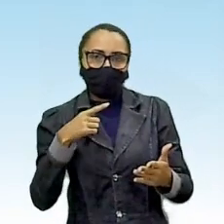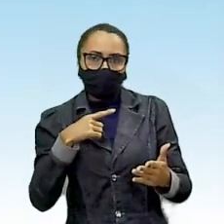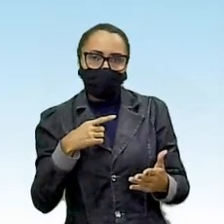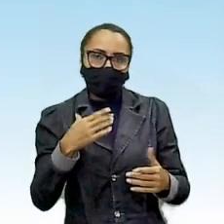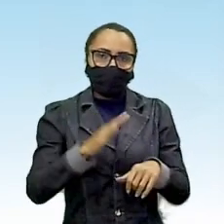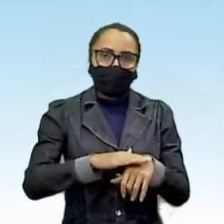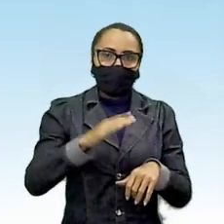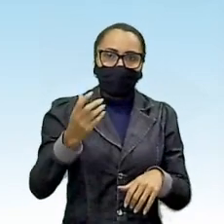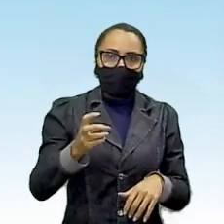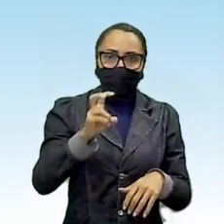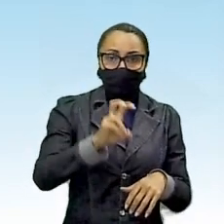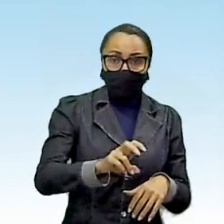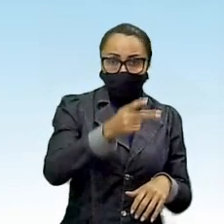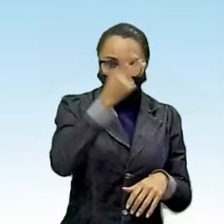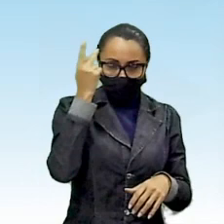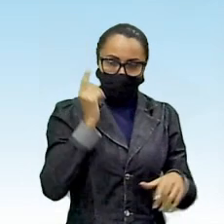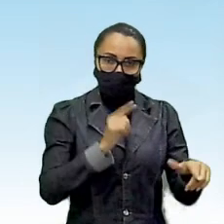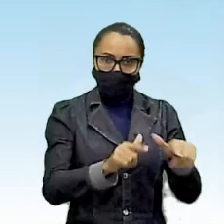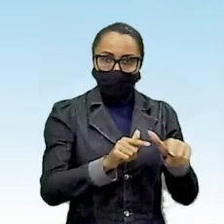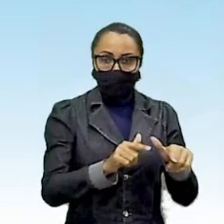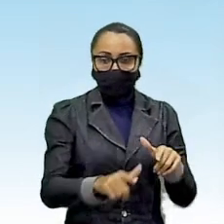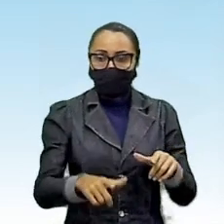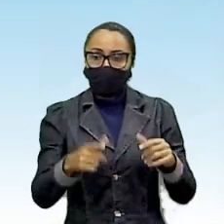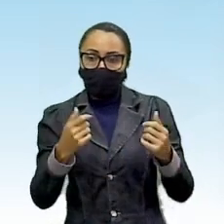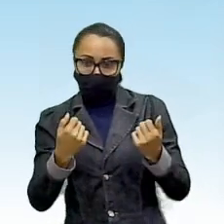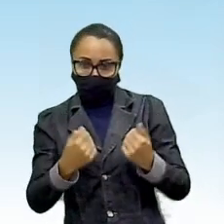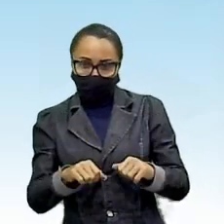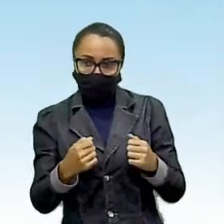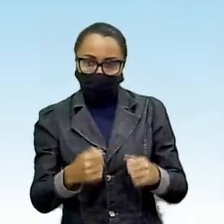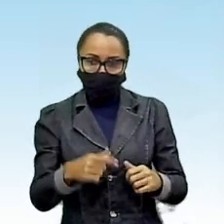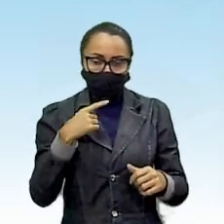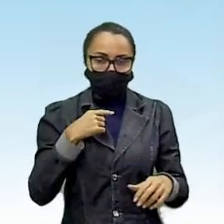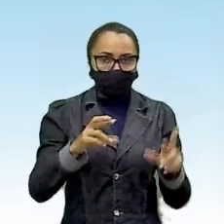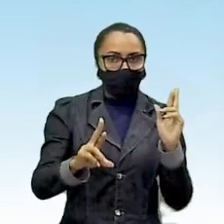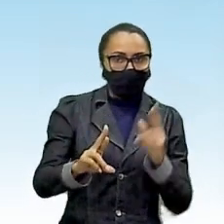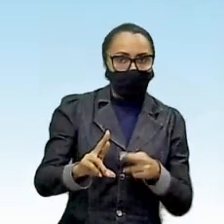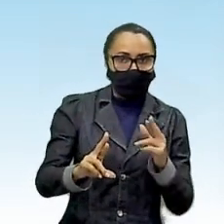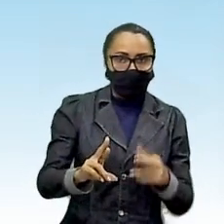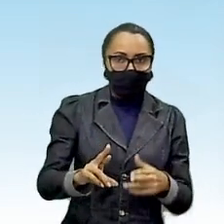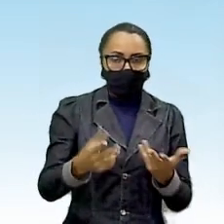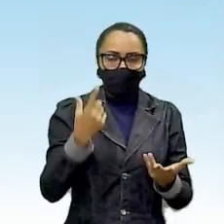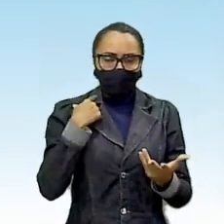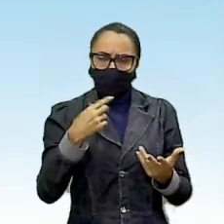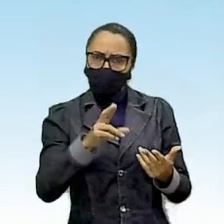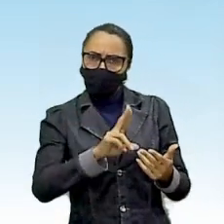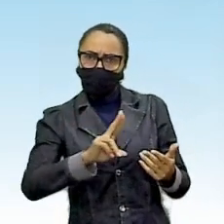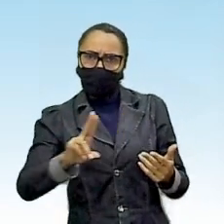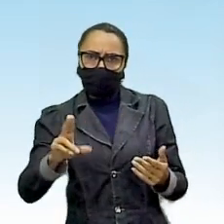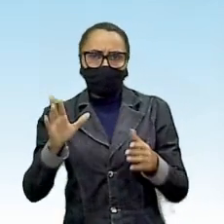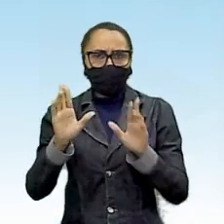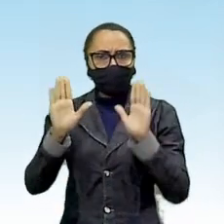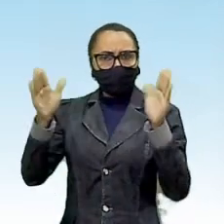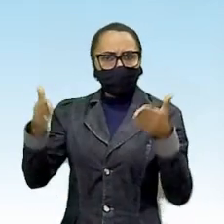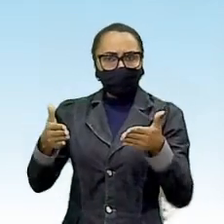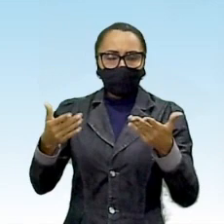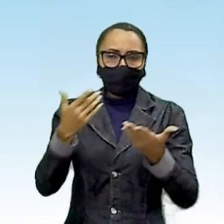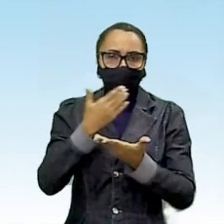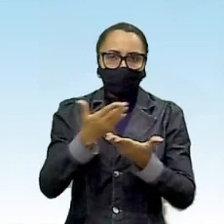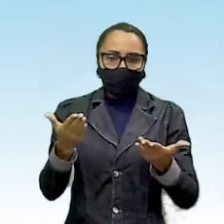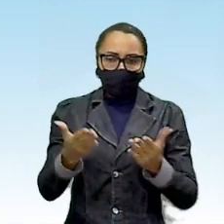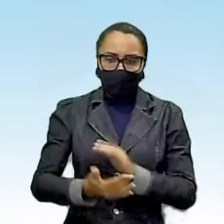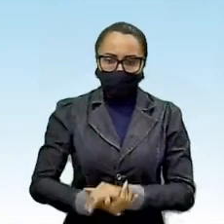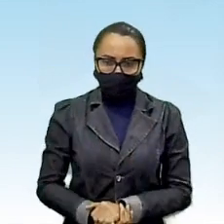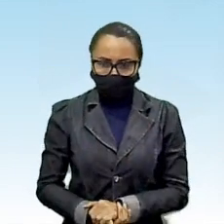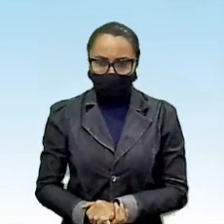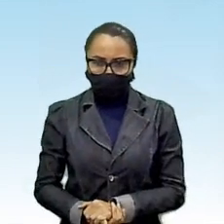de 5 empregados, essa empresa ela vai precisar ter um representante nomeado. Antigamente a gente se falava na CIPA